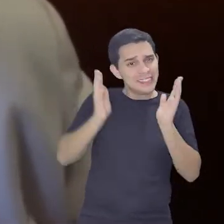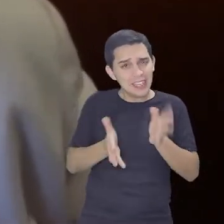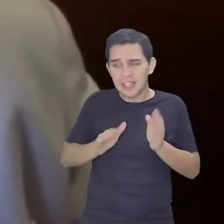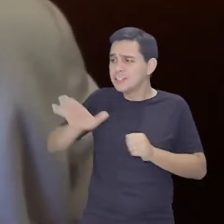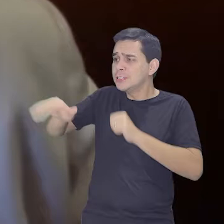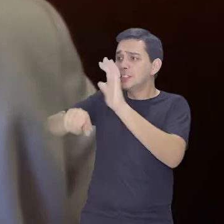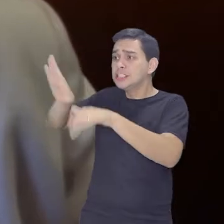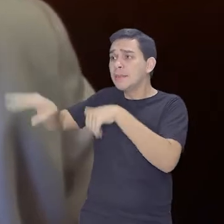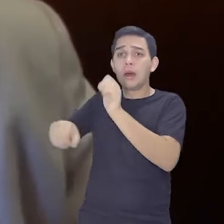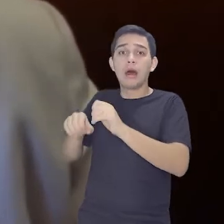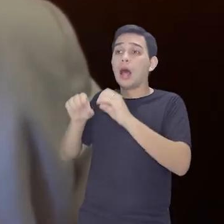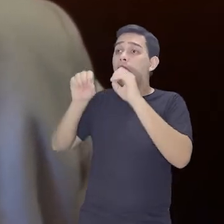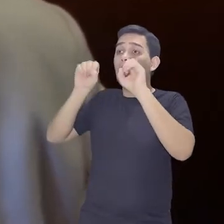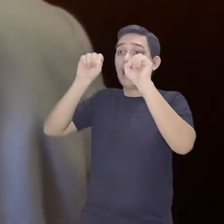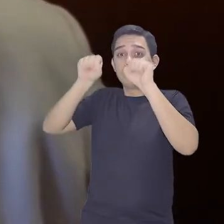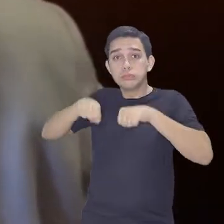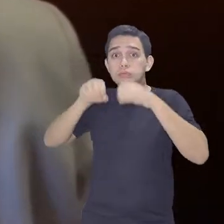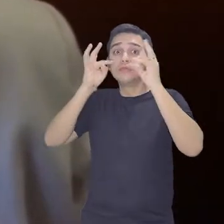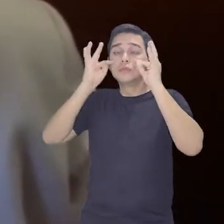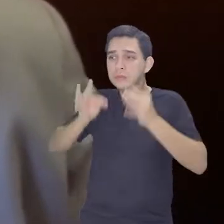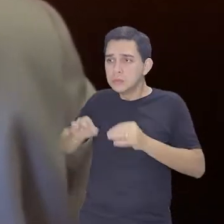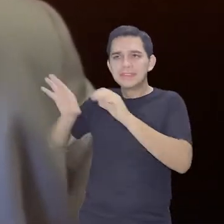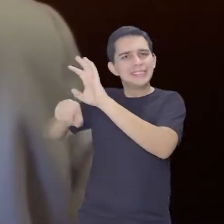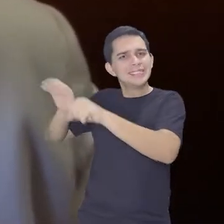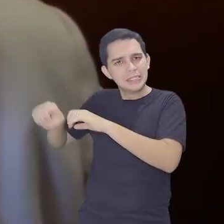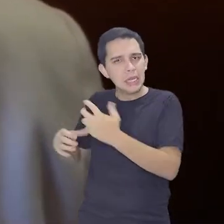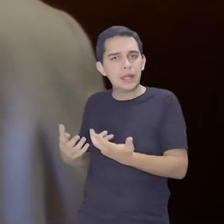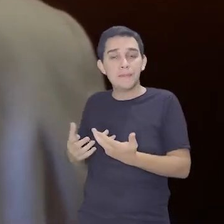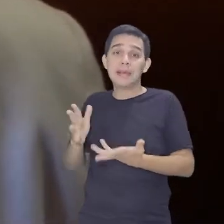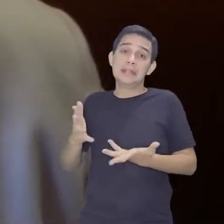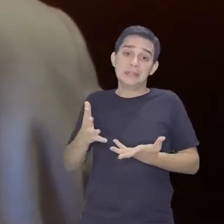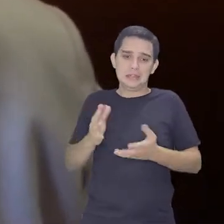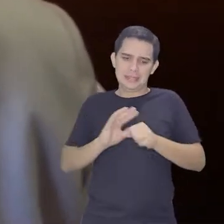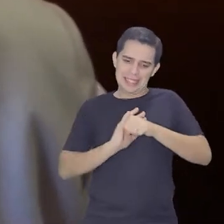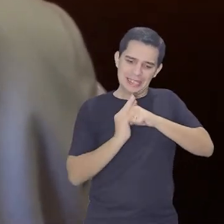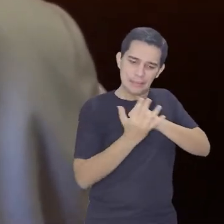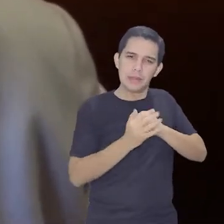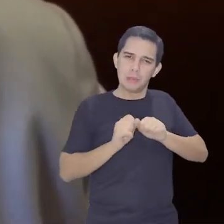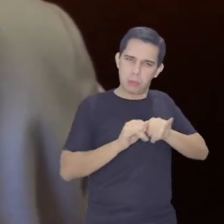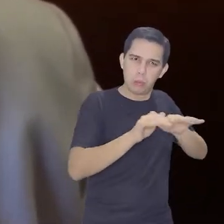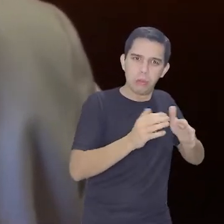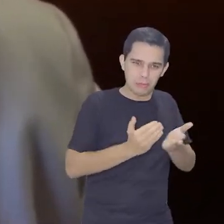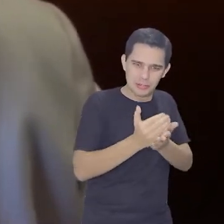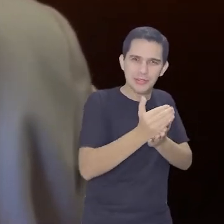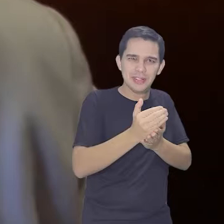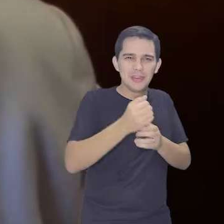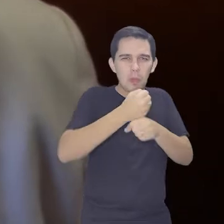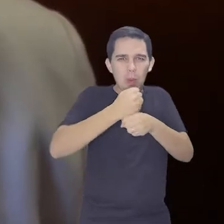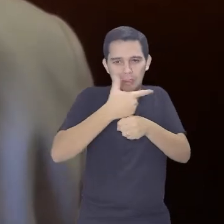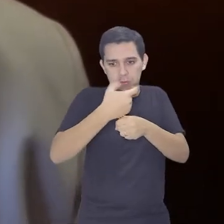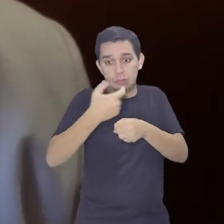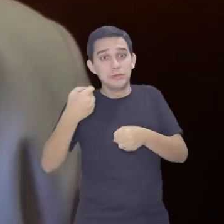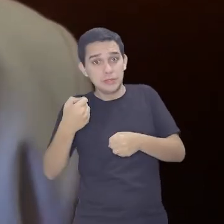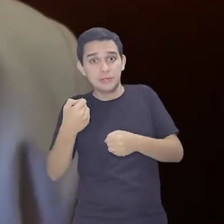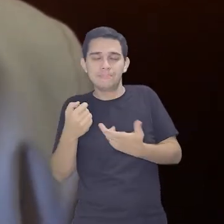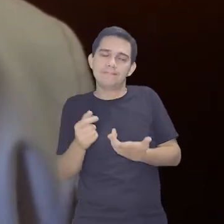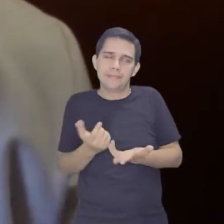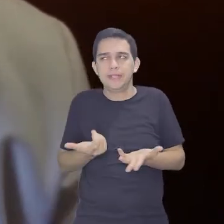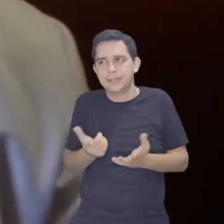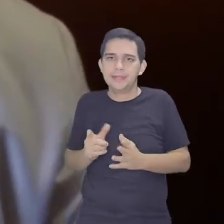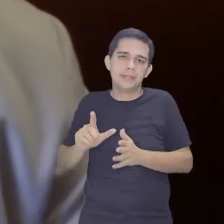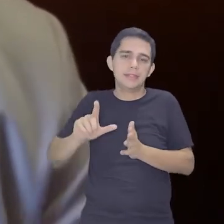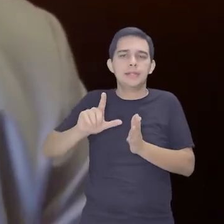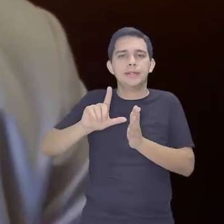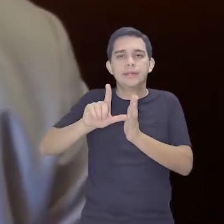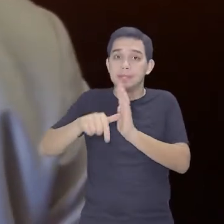óbvio que se não tivesse havido a pandemia, né, o ano 2020 foi um ano praticamente perdido, a gente teria oferecido a denúncia mais